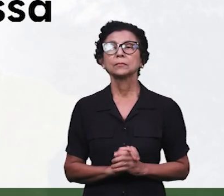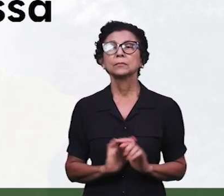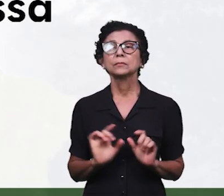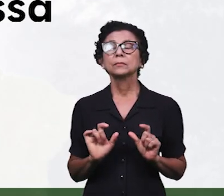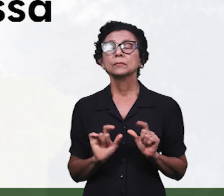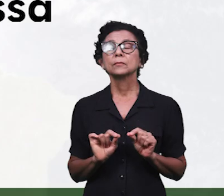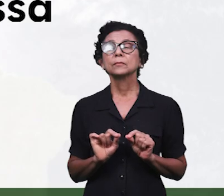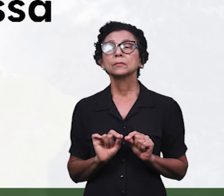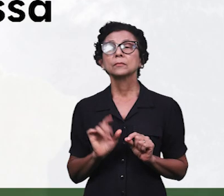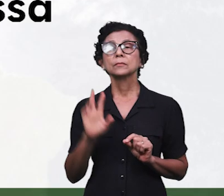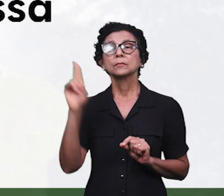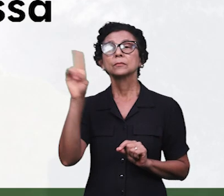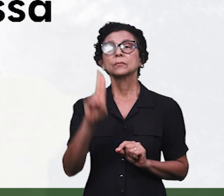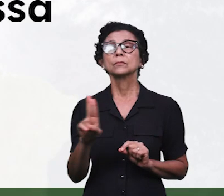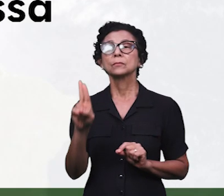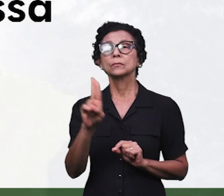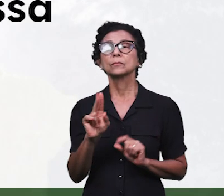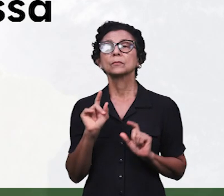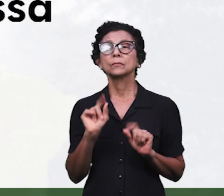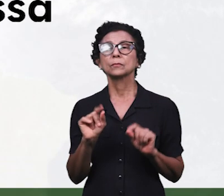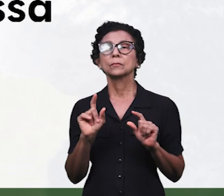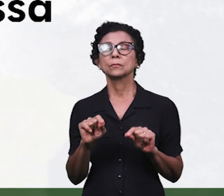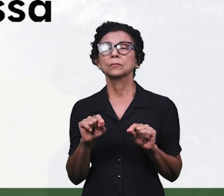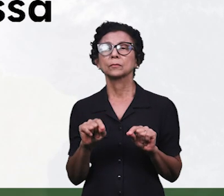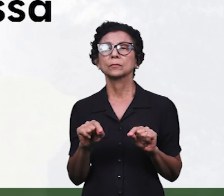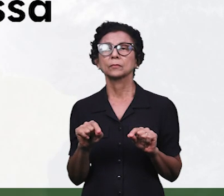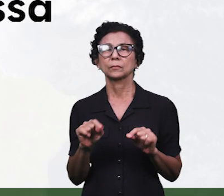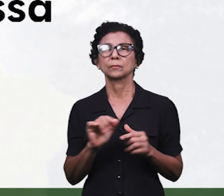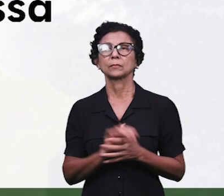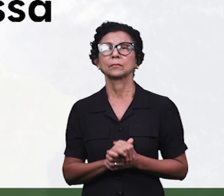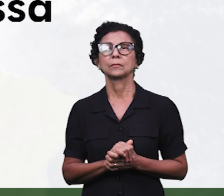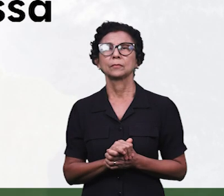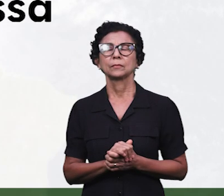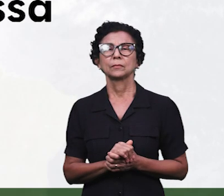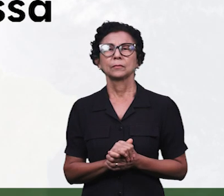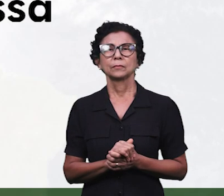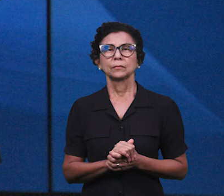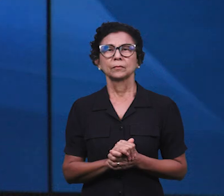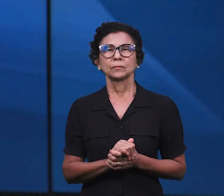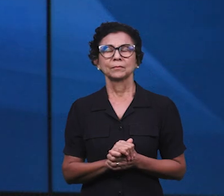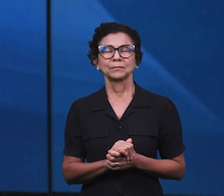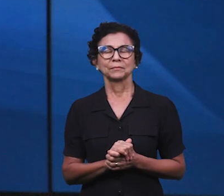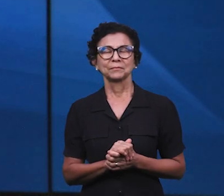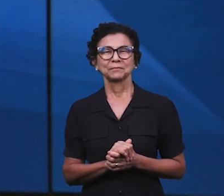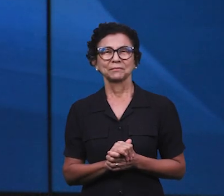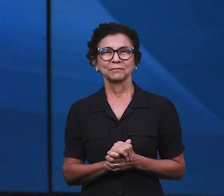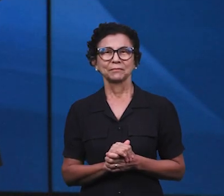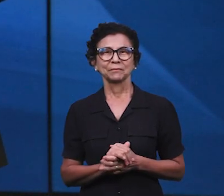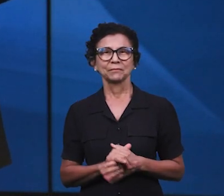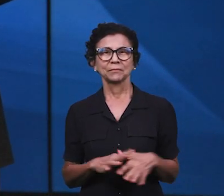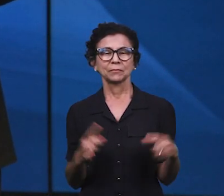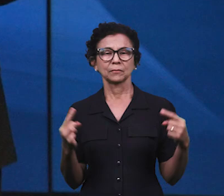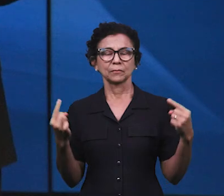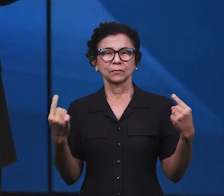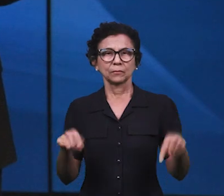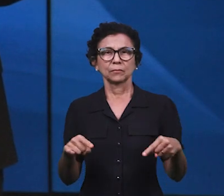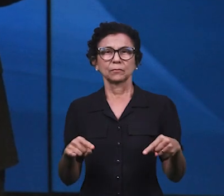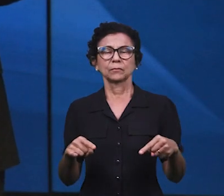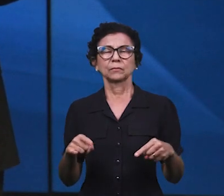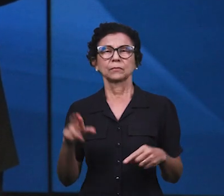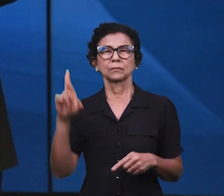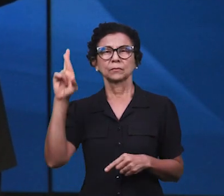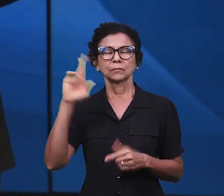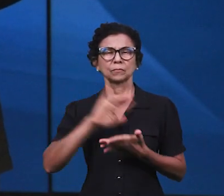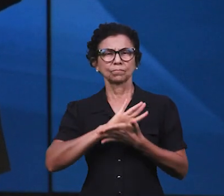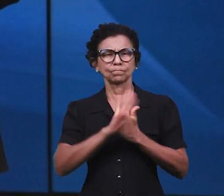recurso usado pelo Senhor para combater essa oposição? A nossa sétima pergunta A resposta dela virá de Pernambuco, lá da igreja